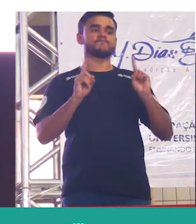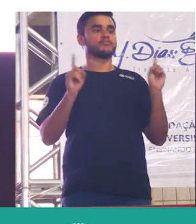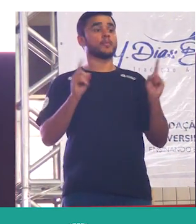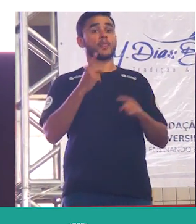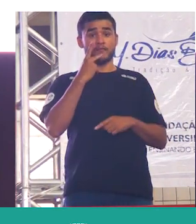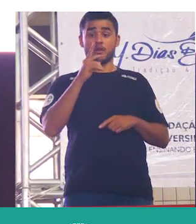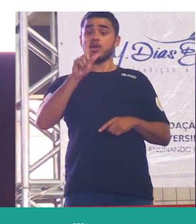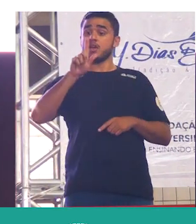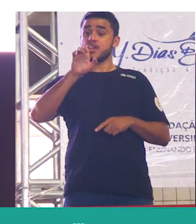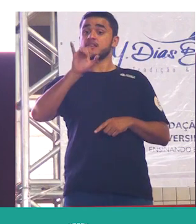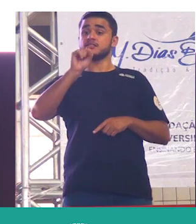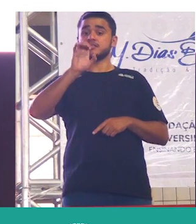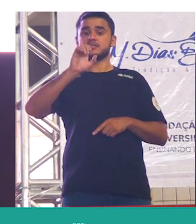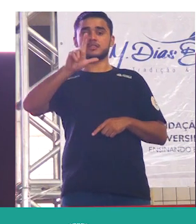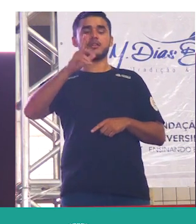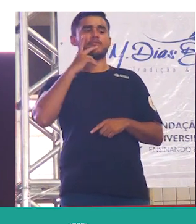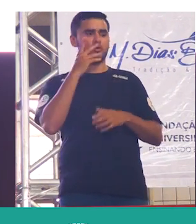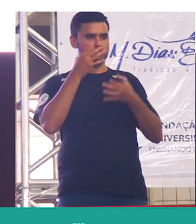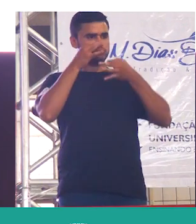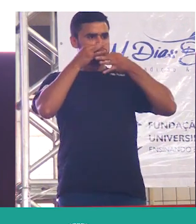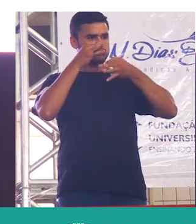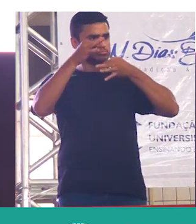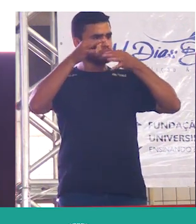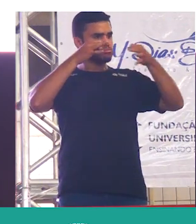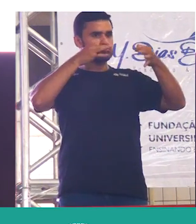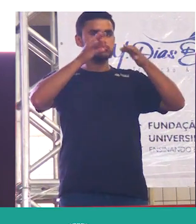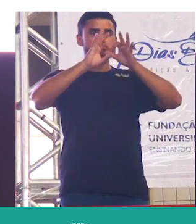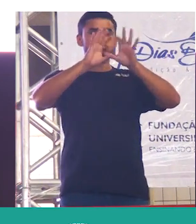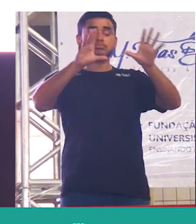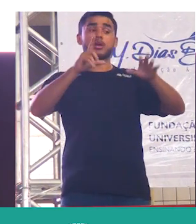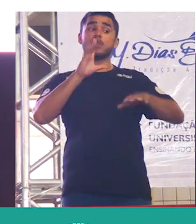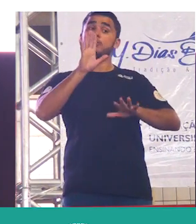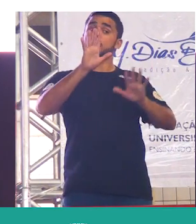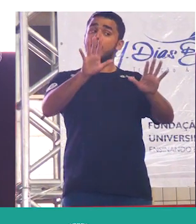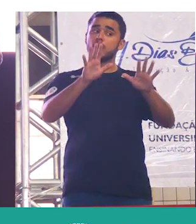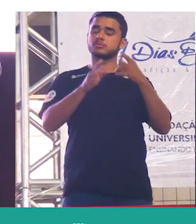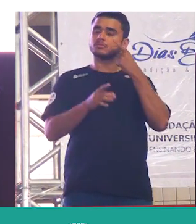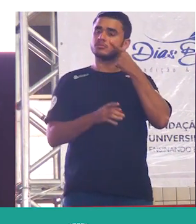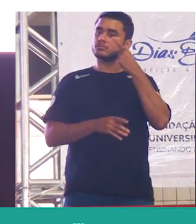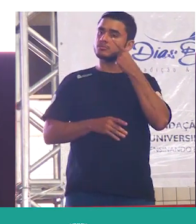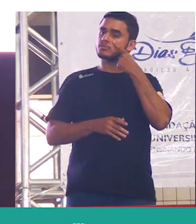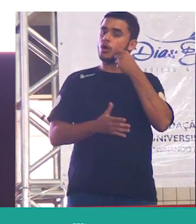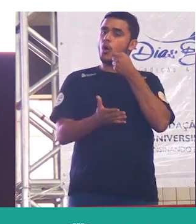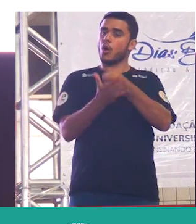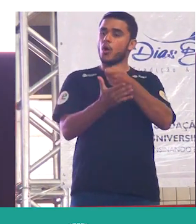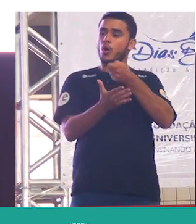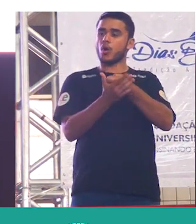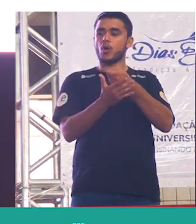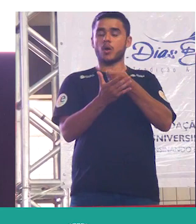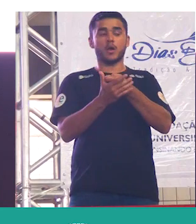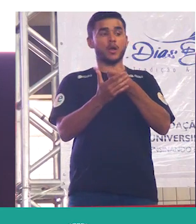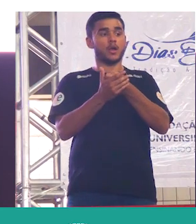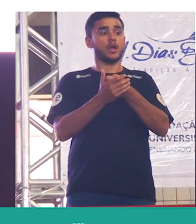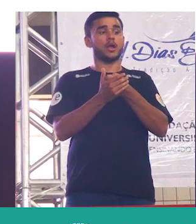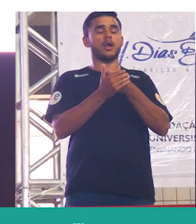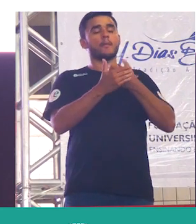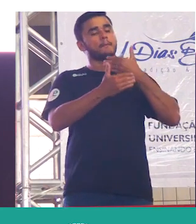uma abertura democrática, mas com uma condição. Ela vai ser